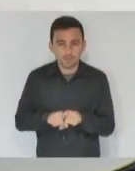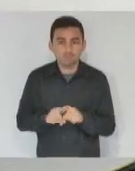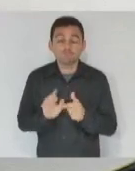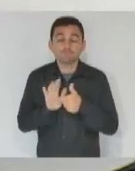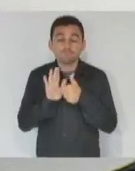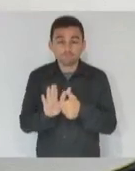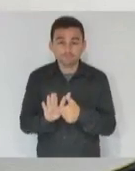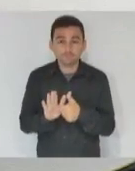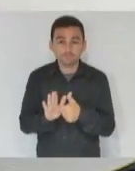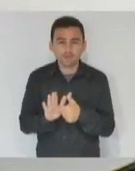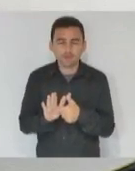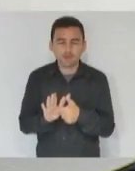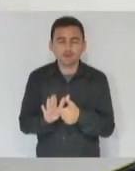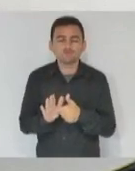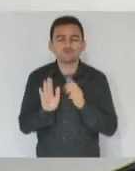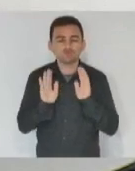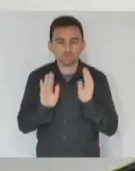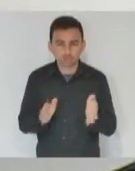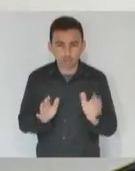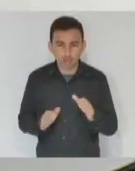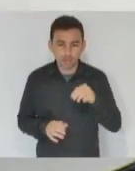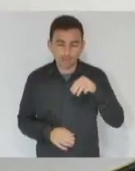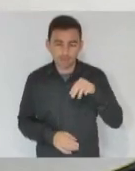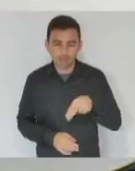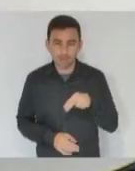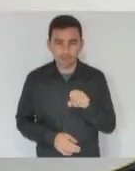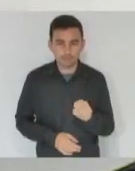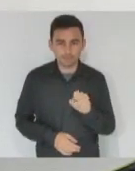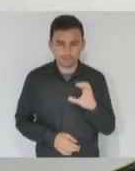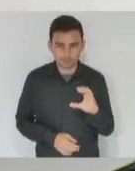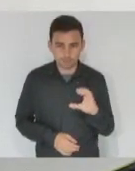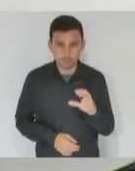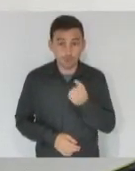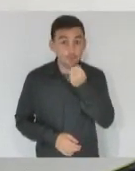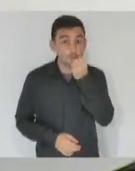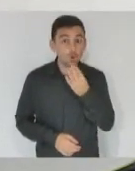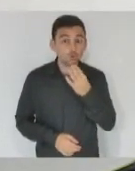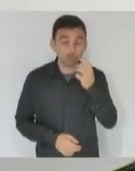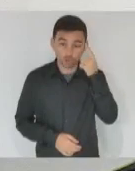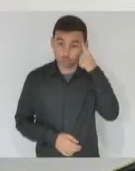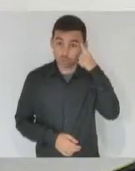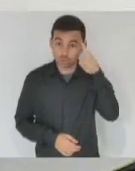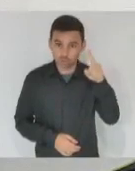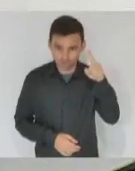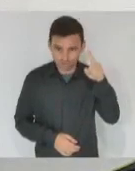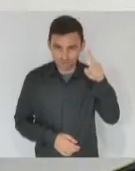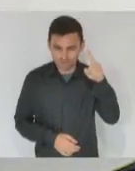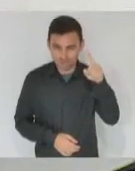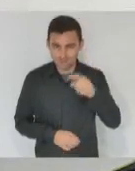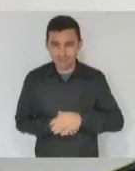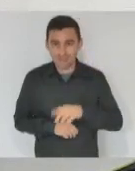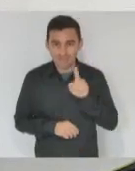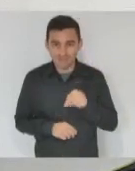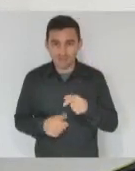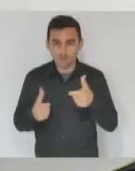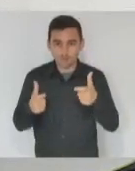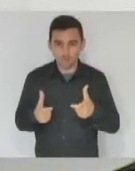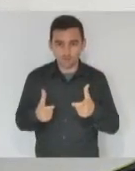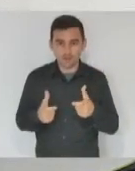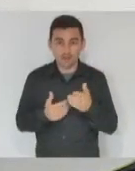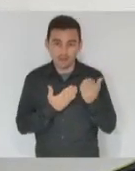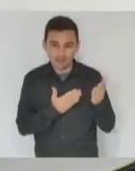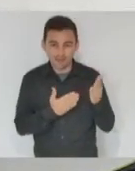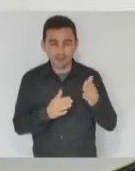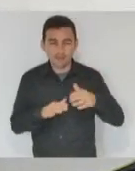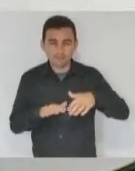situação que foi reportada pela NSC no Bom Dia Santa Catarina, a situação da Prainha de Blumenau. Eu quero